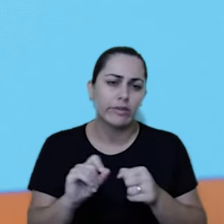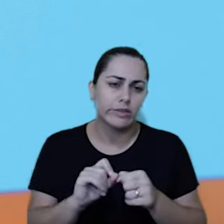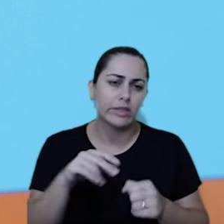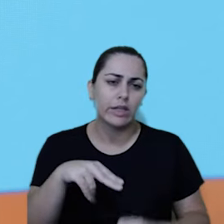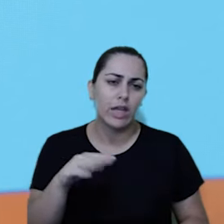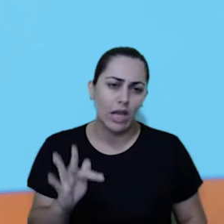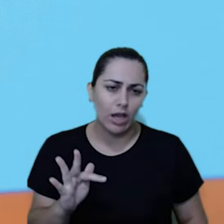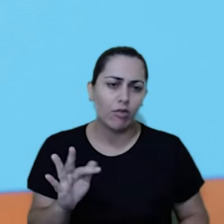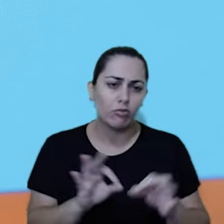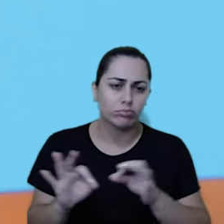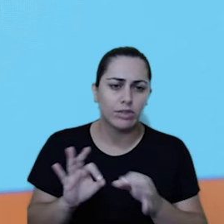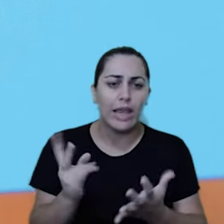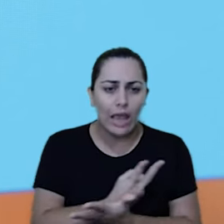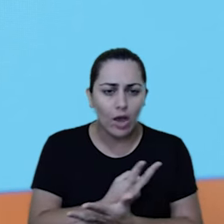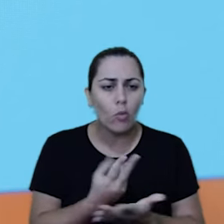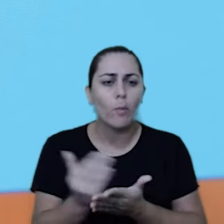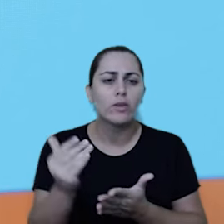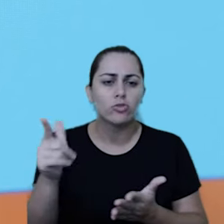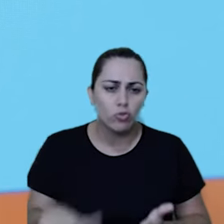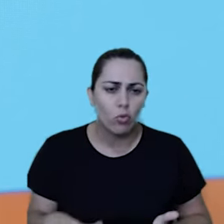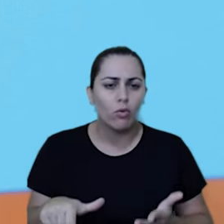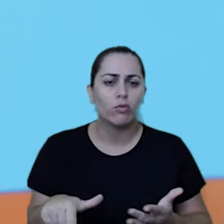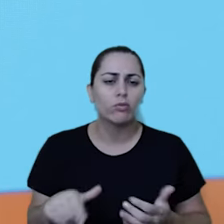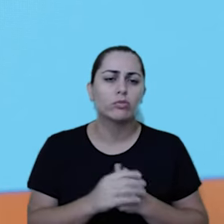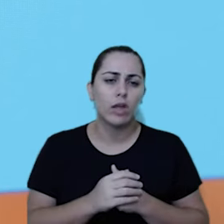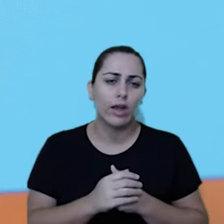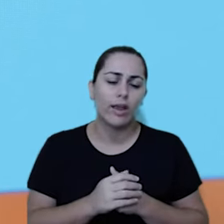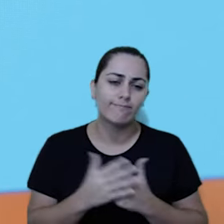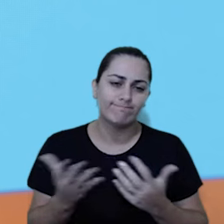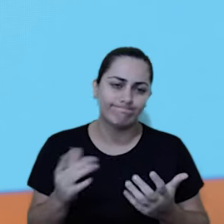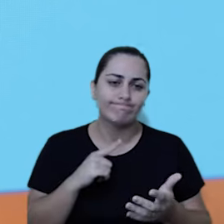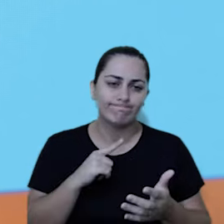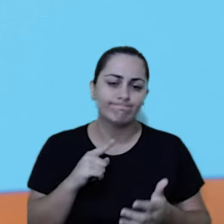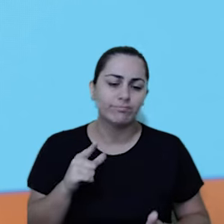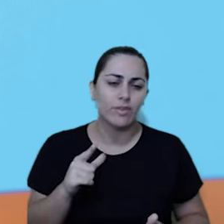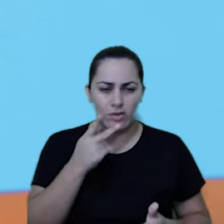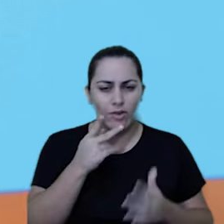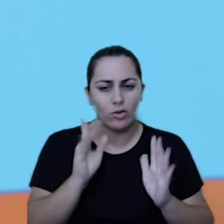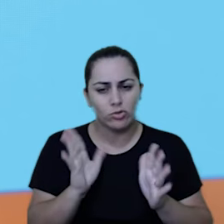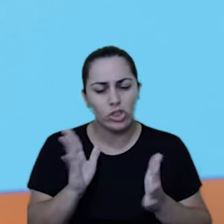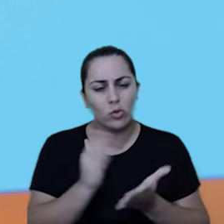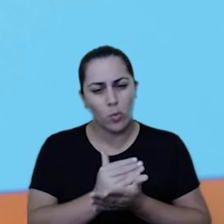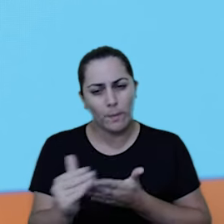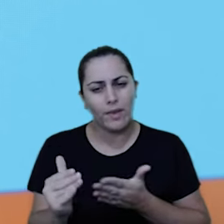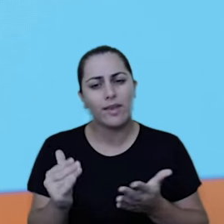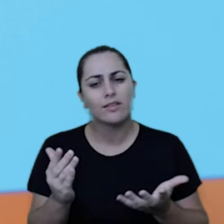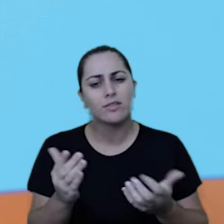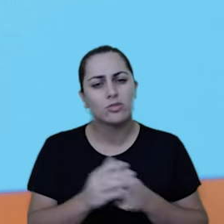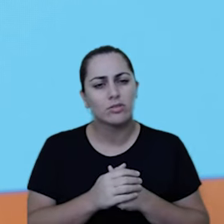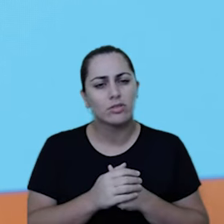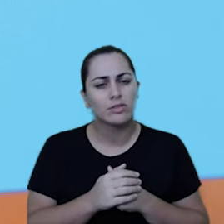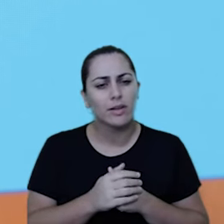porque no sistema a gente começa a emitir deu erro começa um outro documento do zero e aí fica aquela parte lá que você bem disse no começo que fica